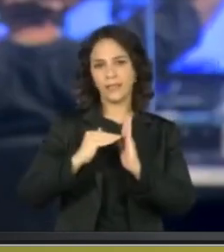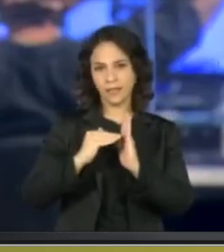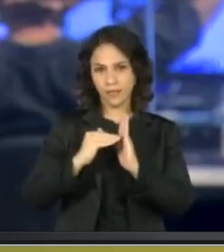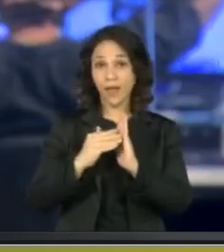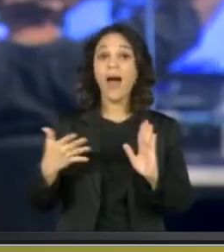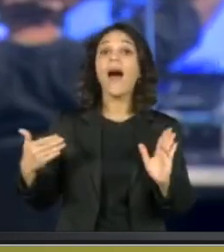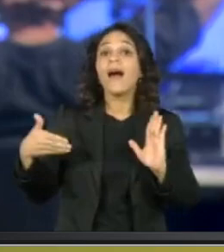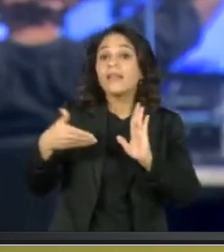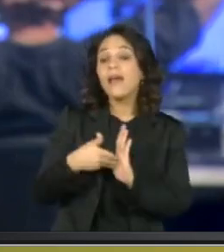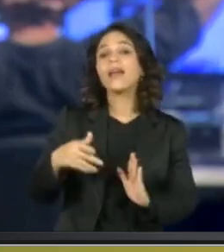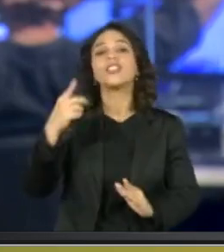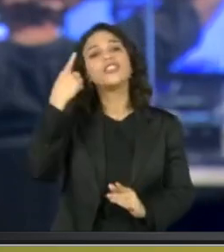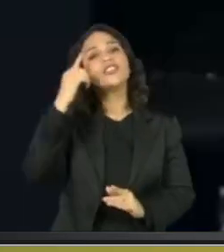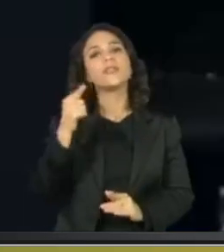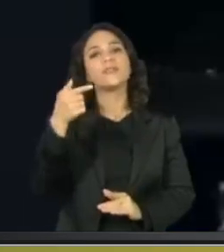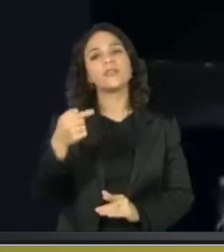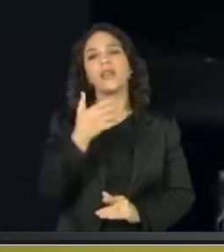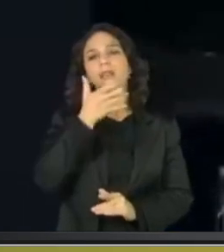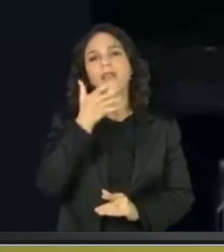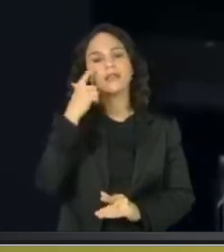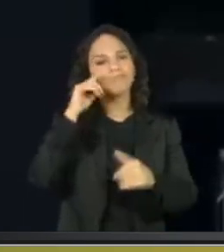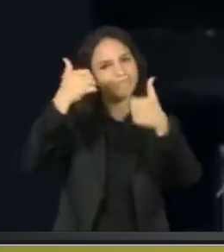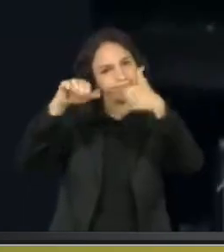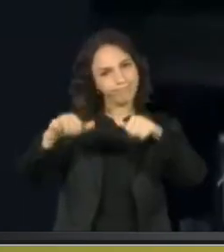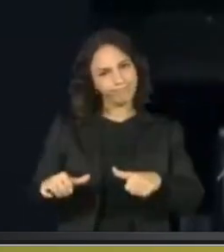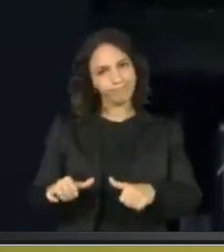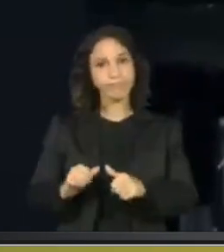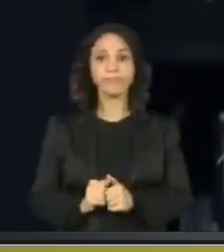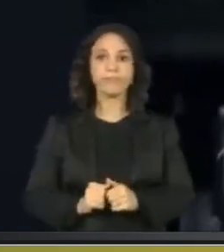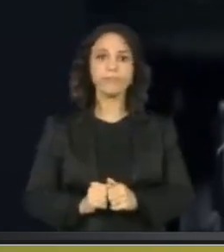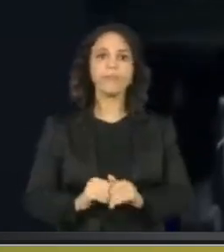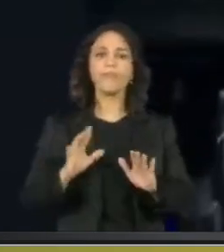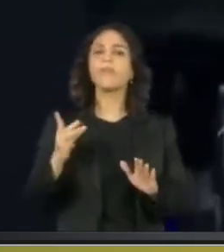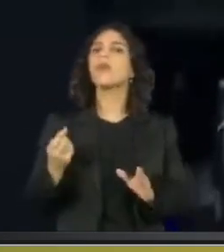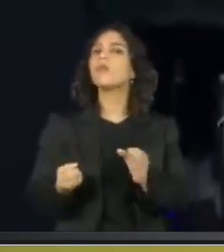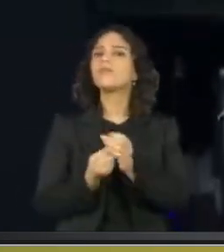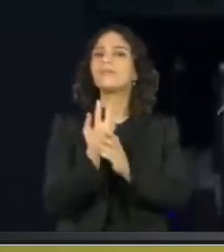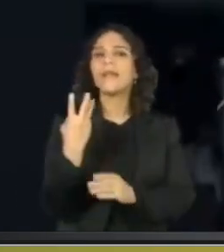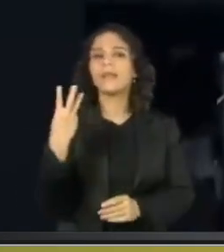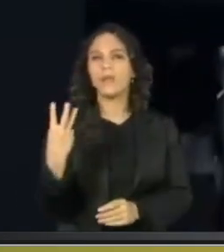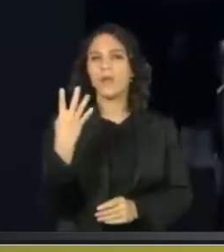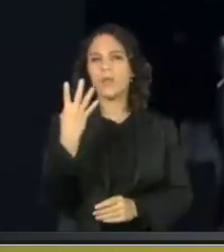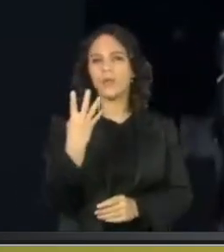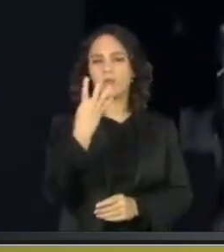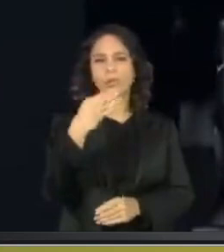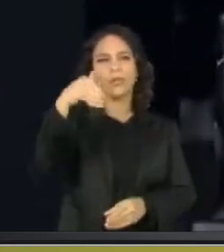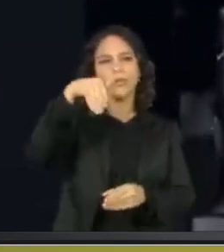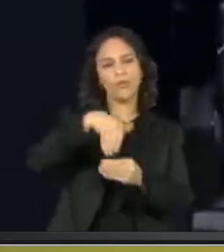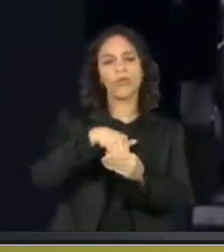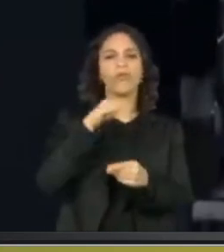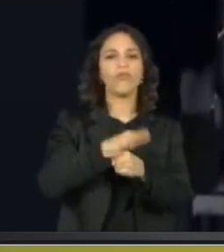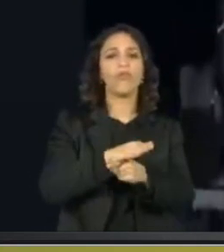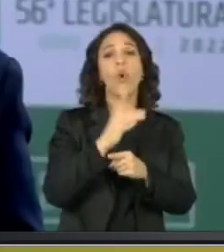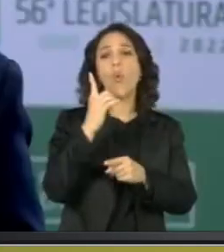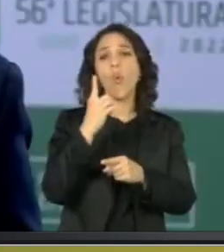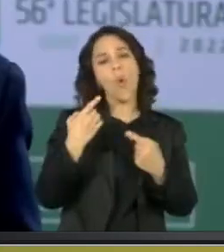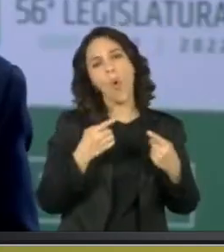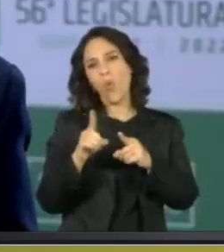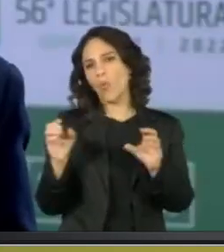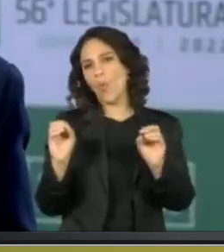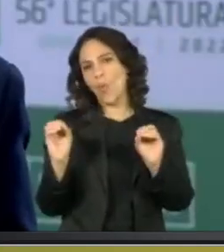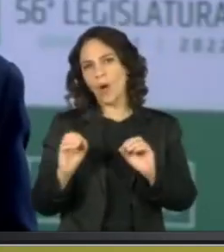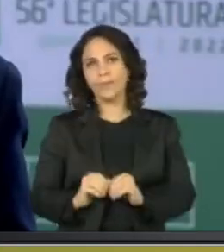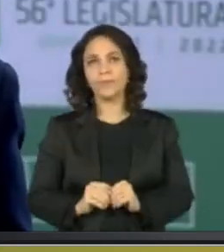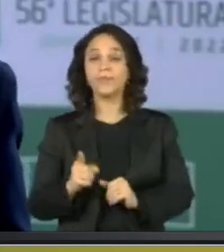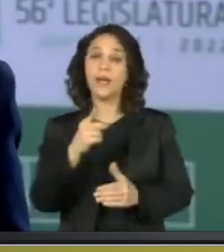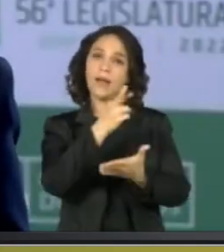de dezembro para analisar. Foram 344 votos a favor e nenhum contrário. O